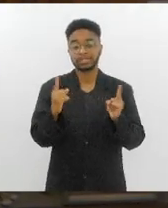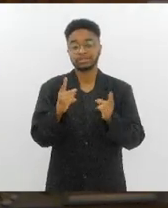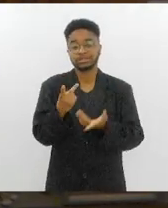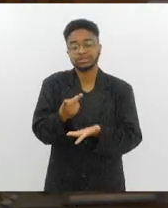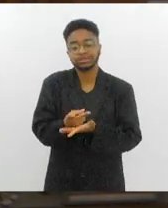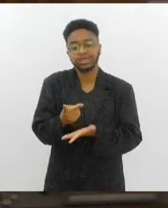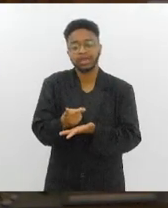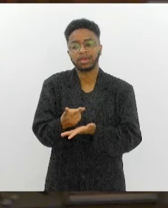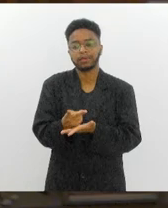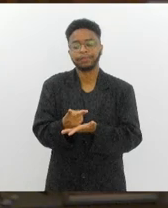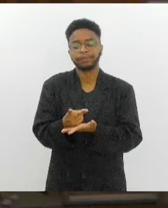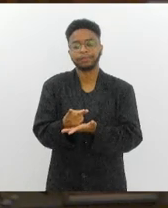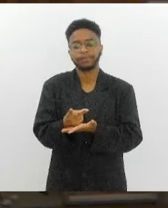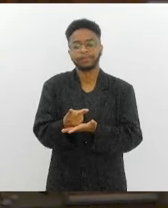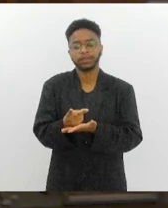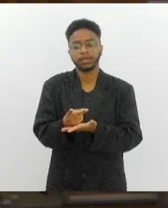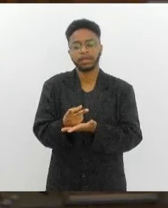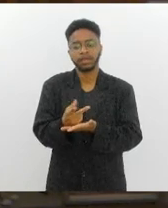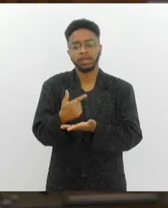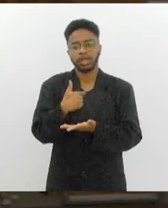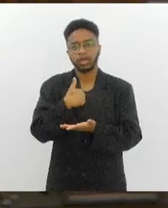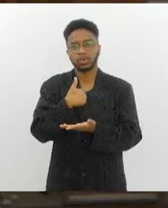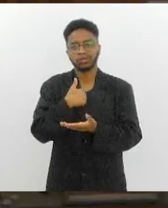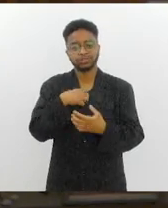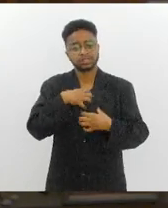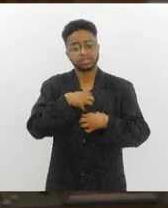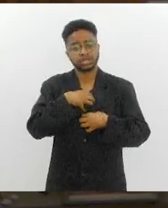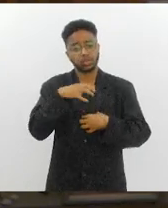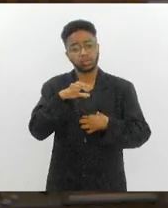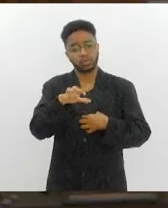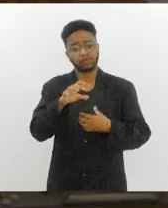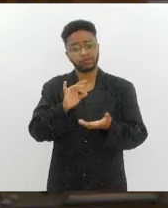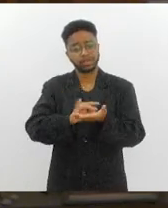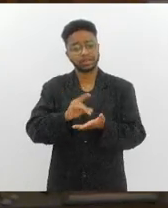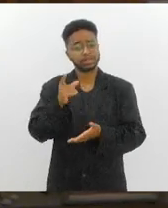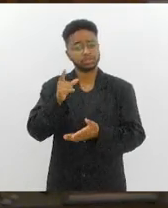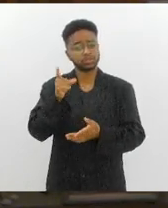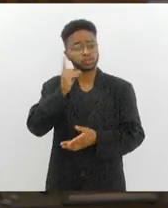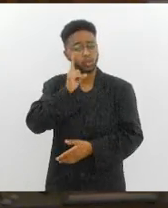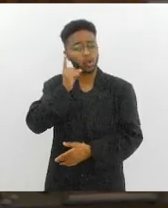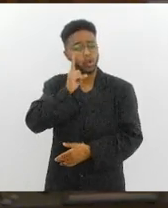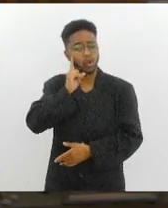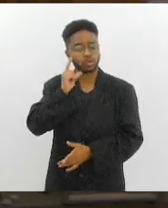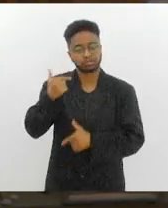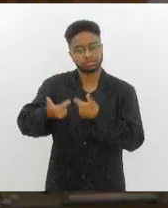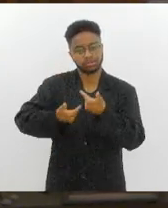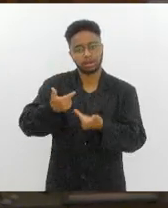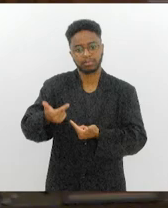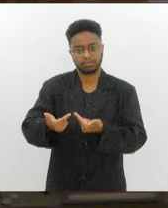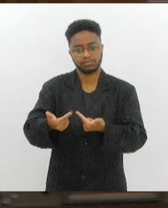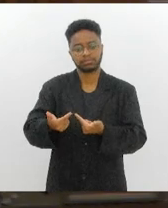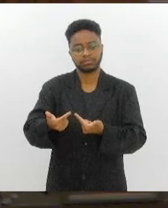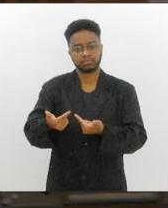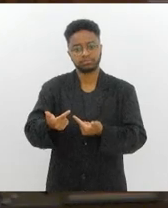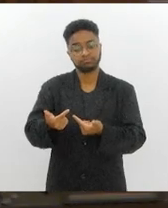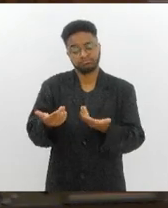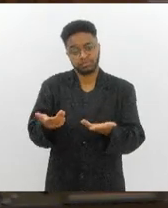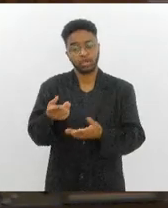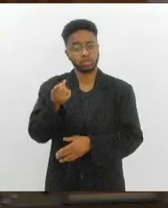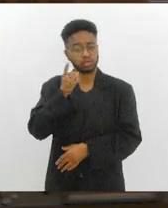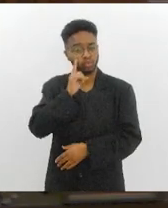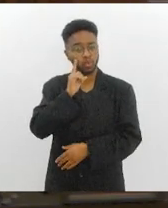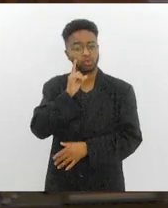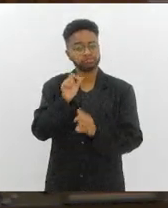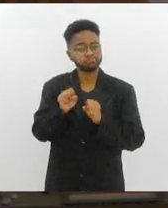mais eu sinto isso, que é um trabalho diário, sabe? Que é um trabalho cotidiano. E